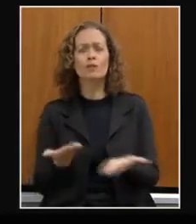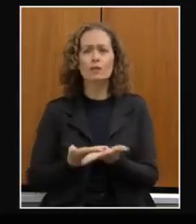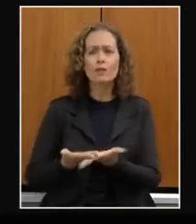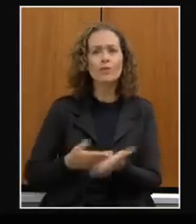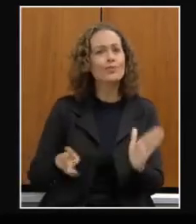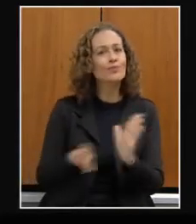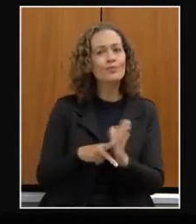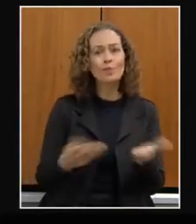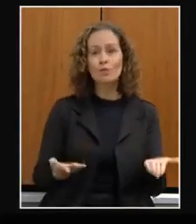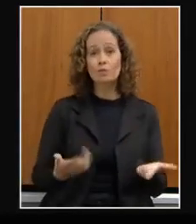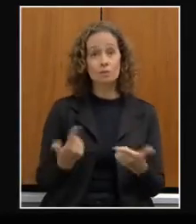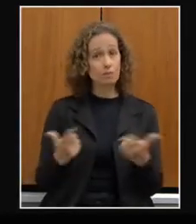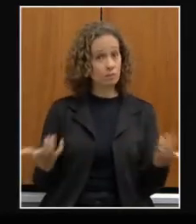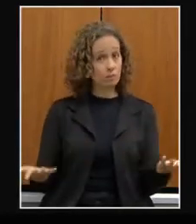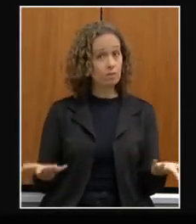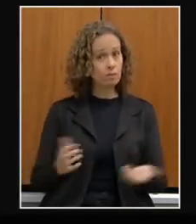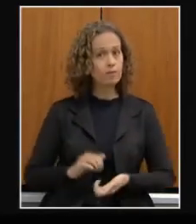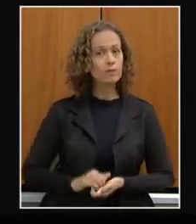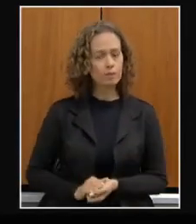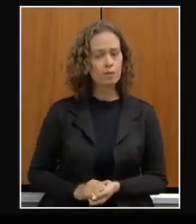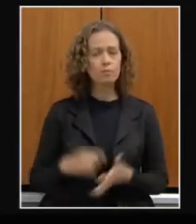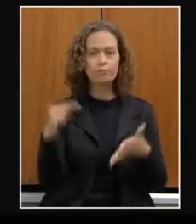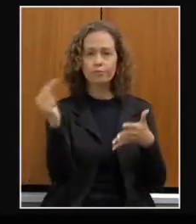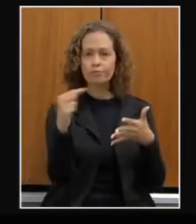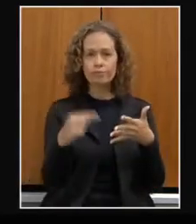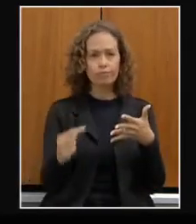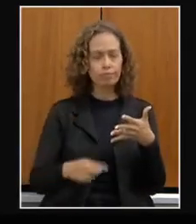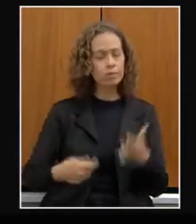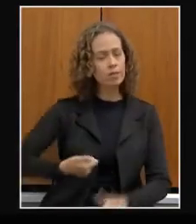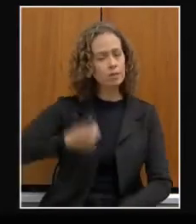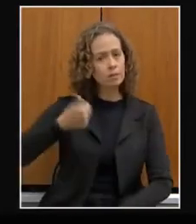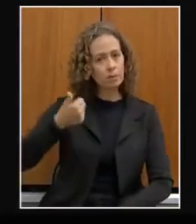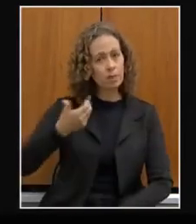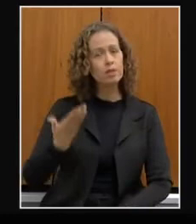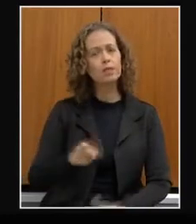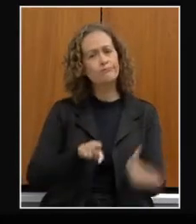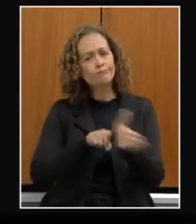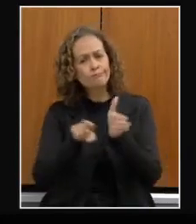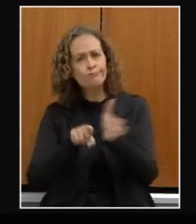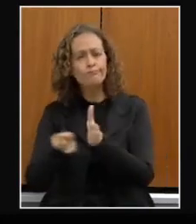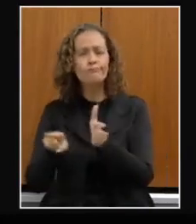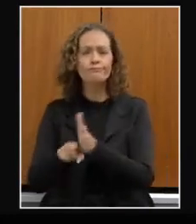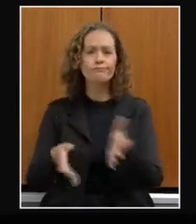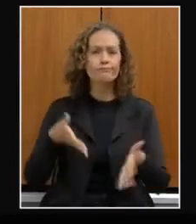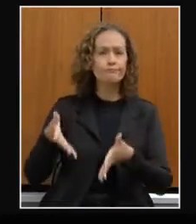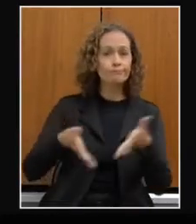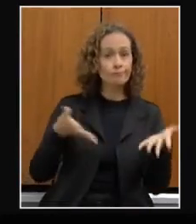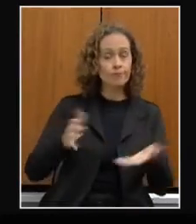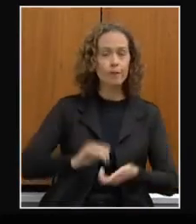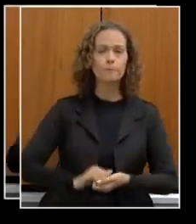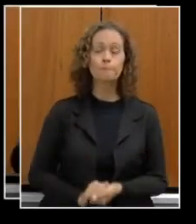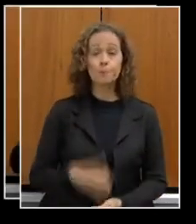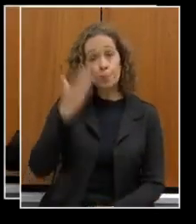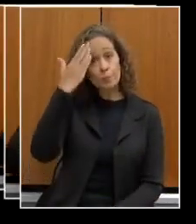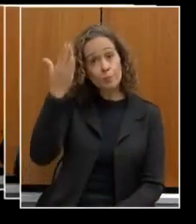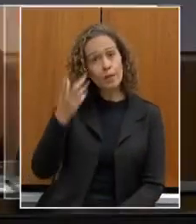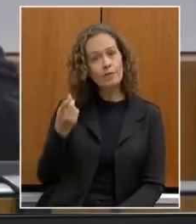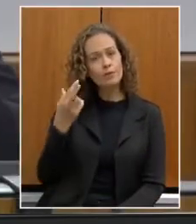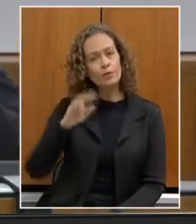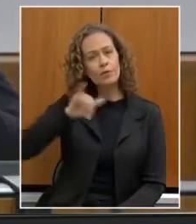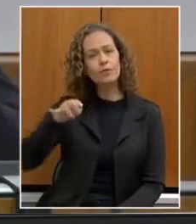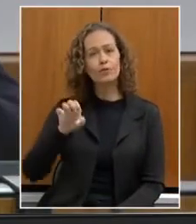atender o grande queimado são essas minhas primeiras falas obrigado doutor Jean com a palavra